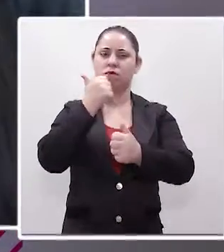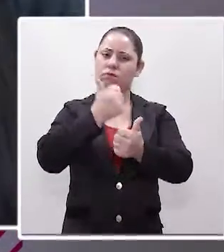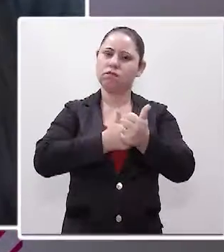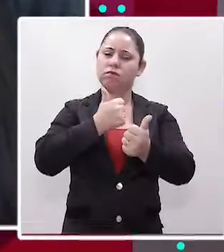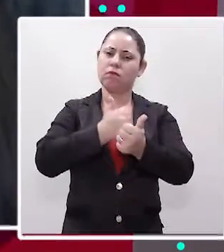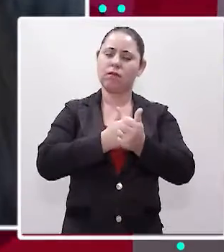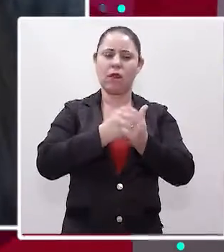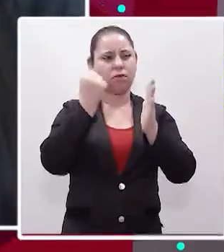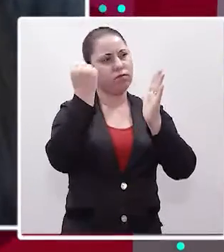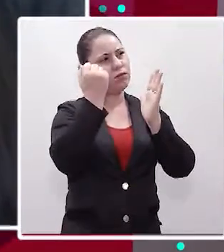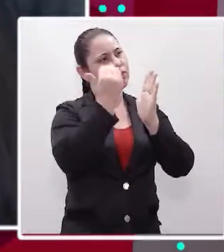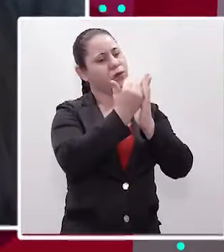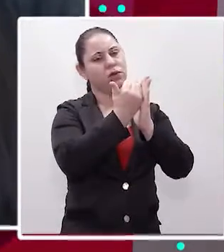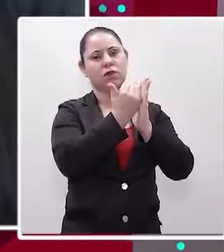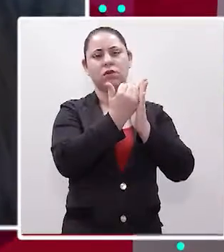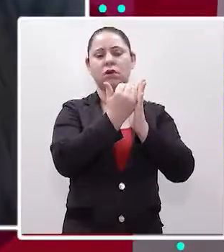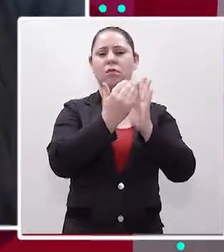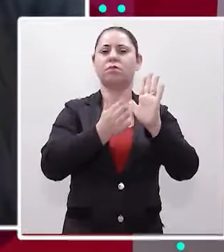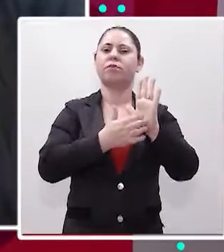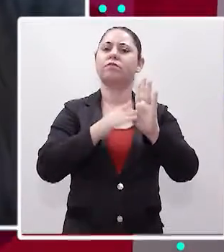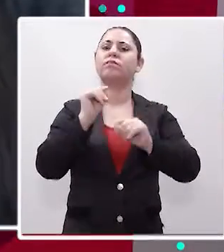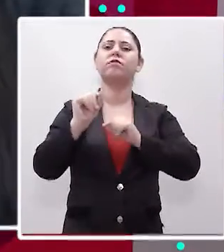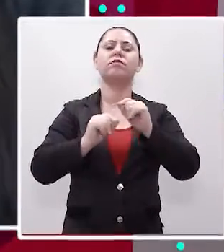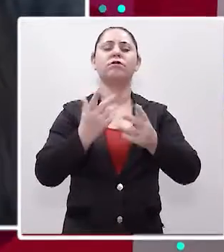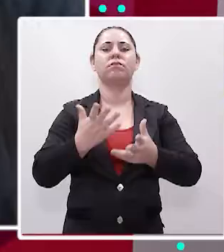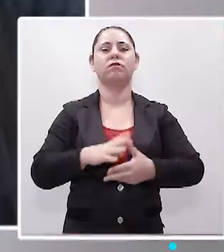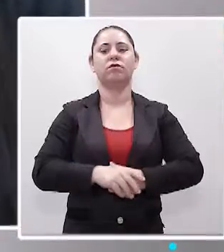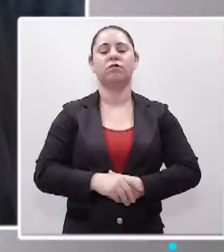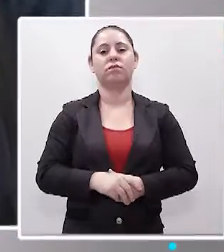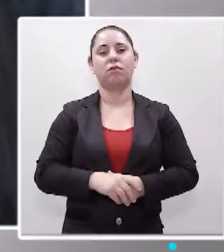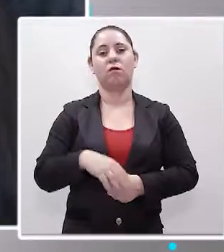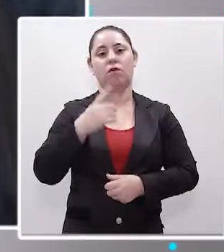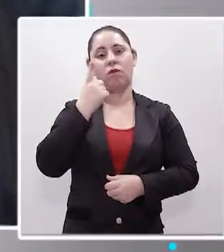virtualização conseguiu cumprir a sua missão?